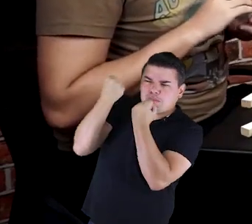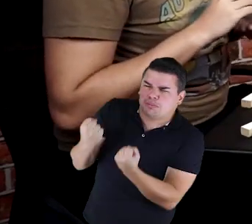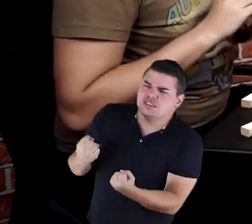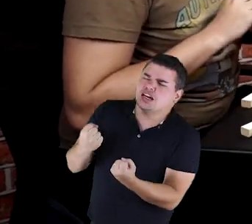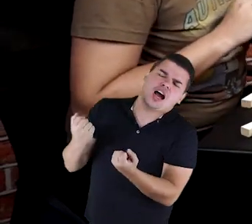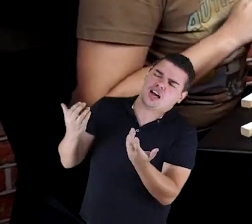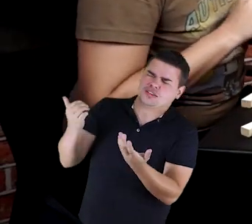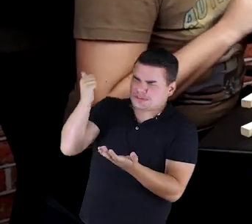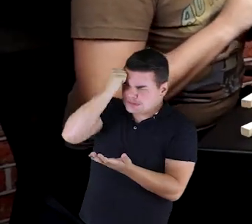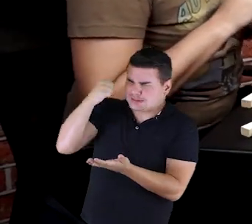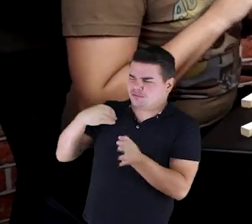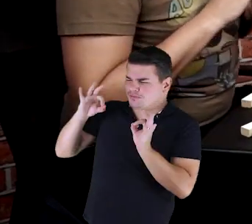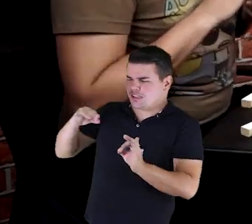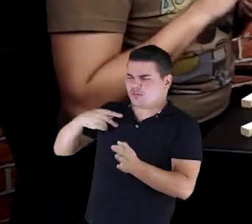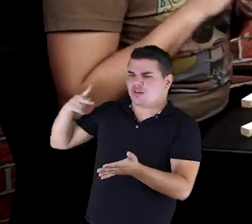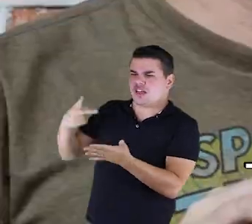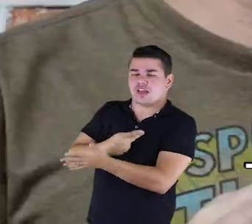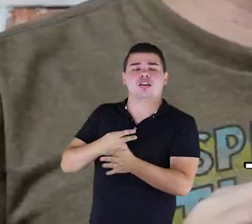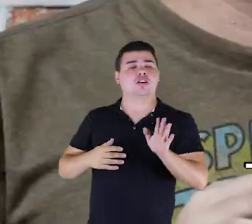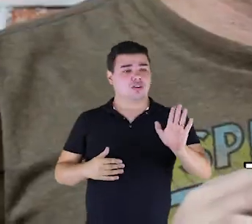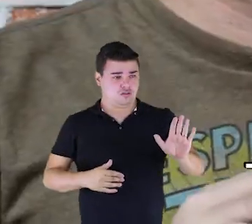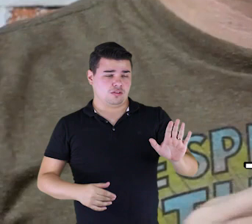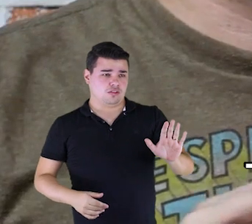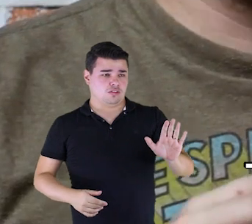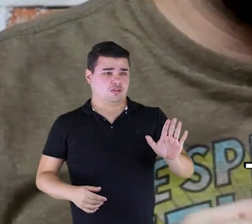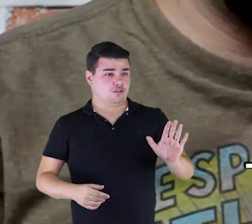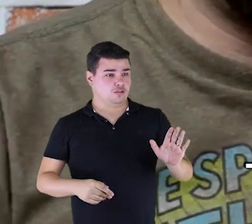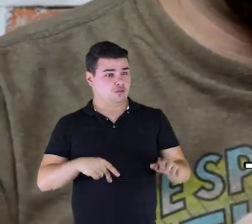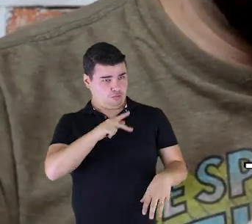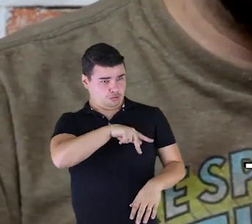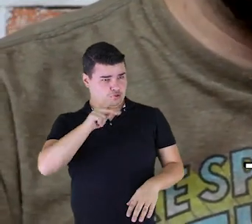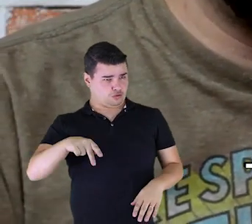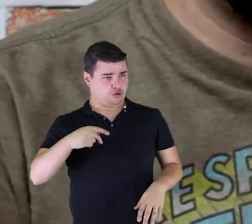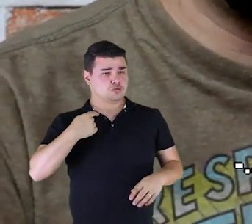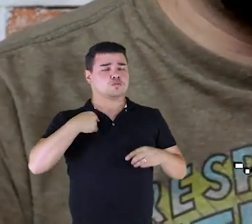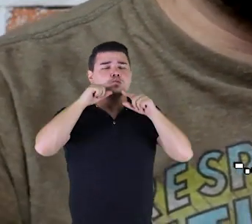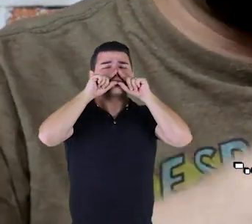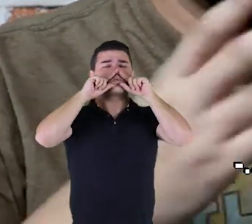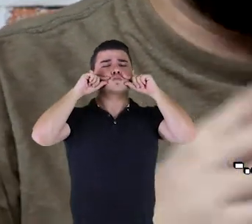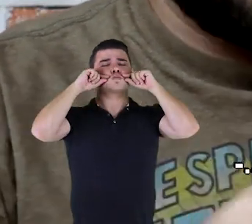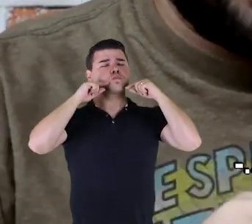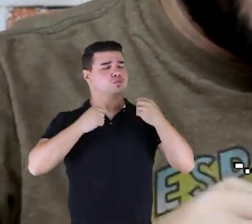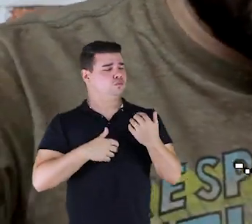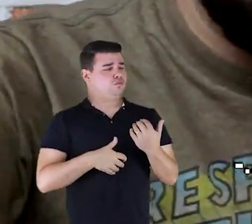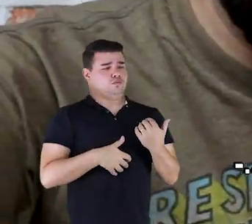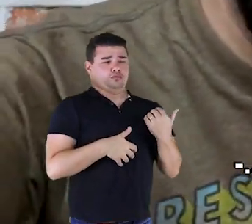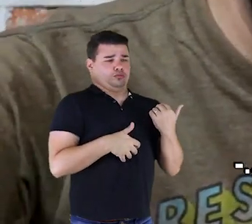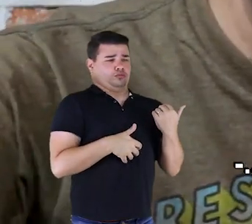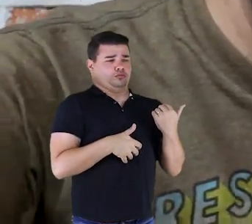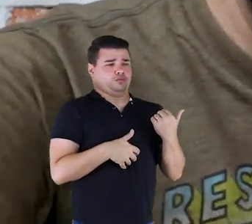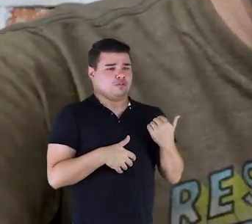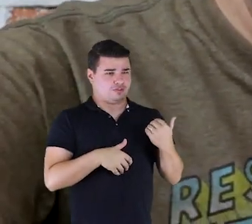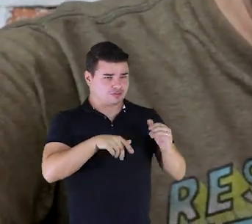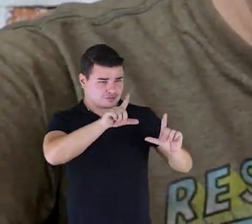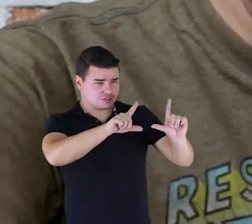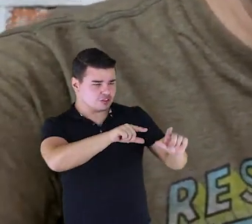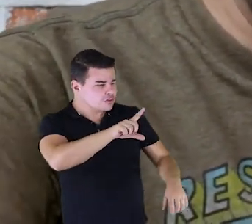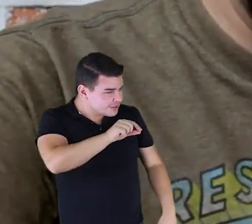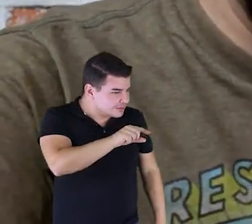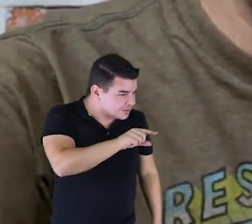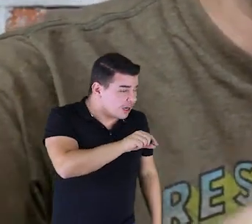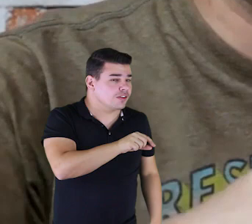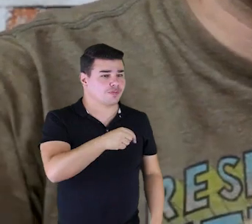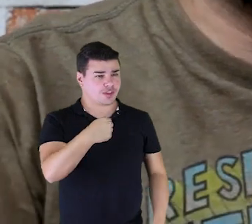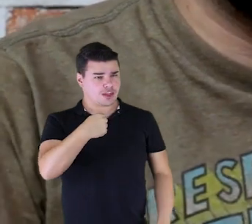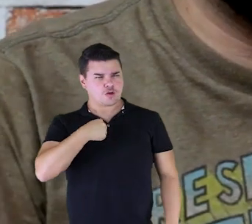Olha, que você fala, não, aqui eu peguei, aqui eu mandei mal mesmo. Como diria o professor Girafales, né, no episódio clássico do Chaves, a única